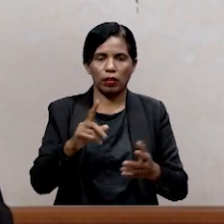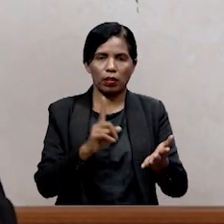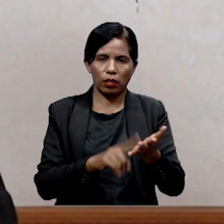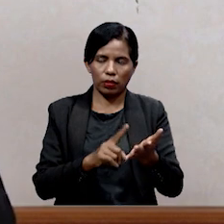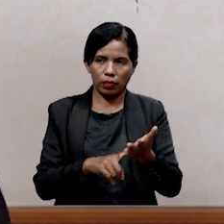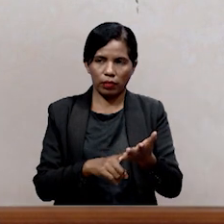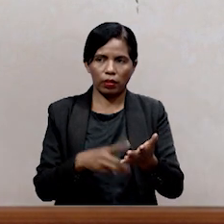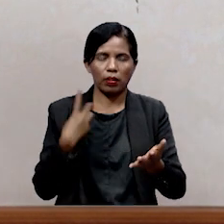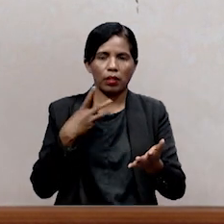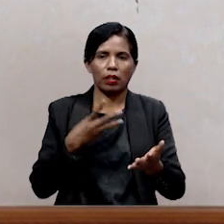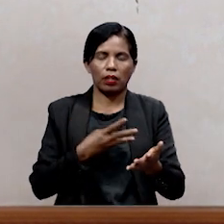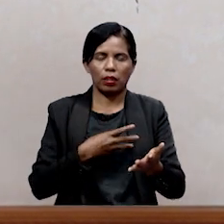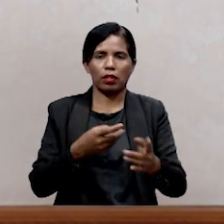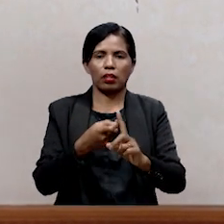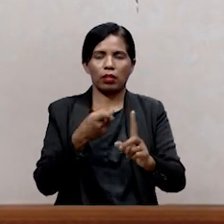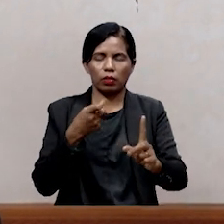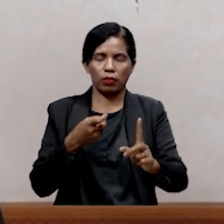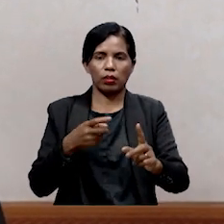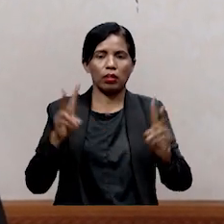di kontestu hosi